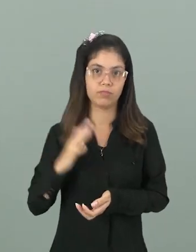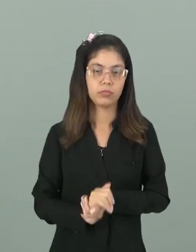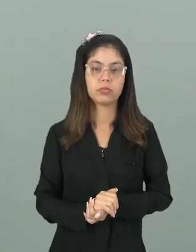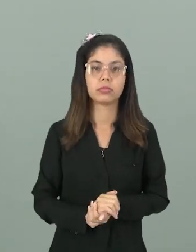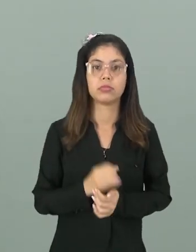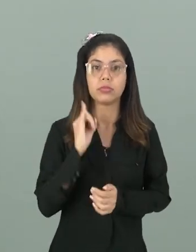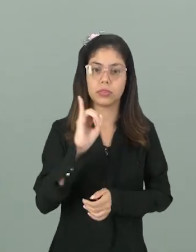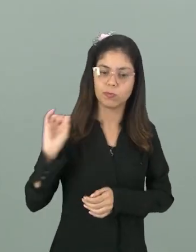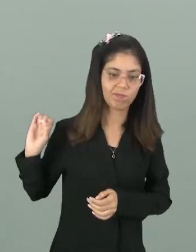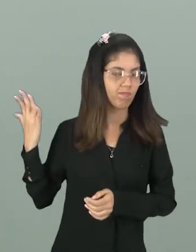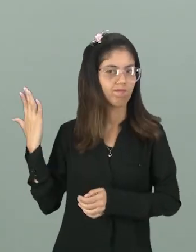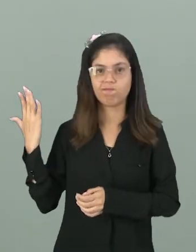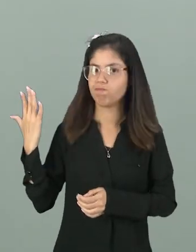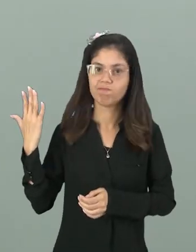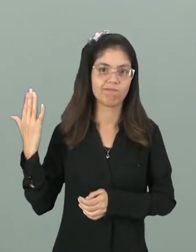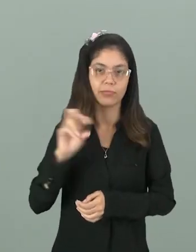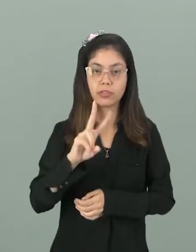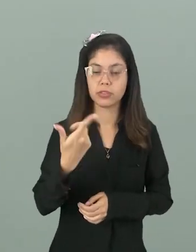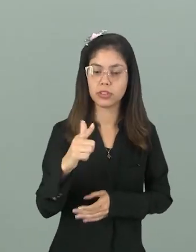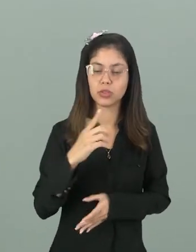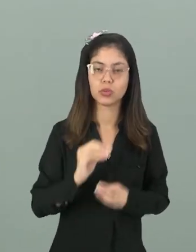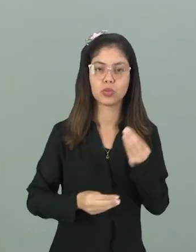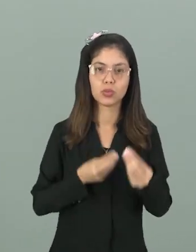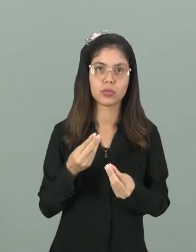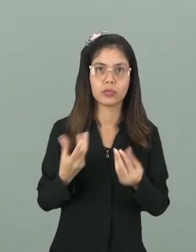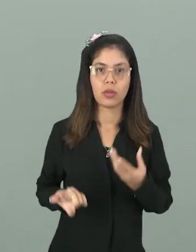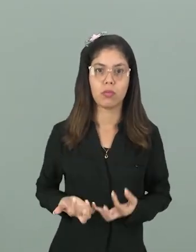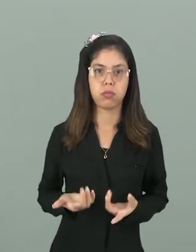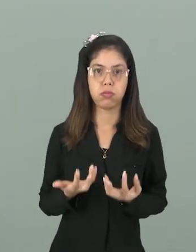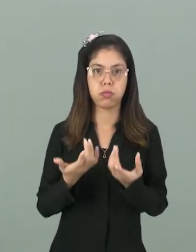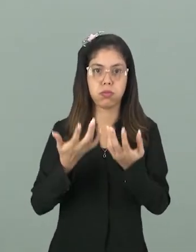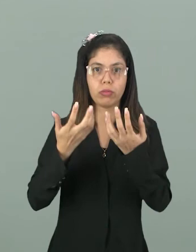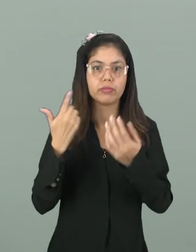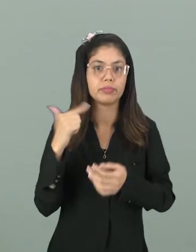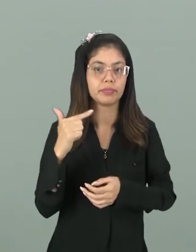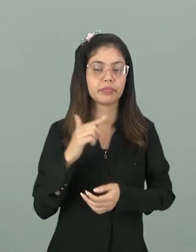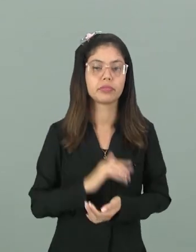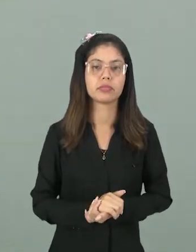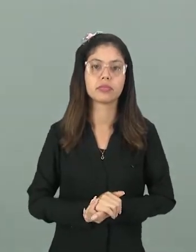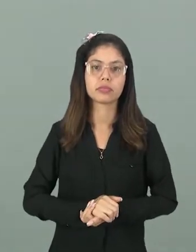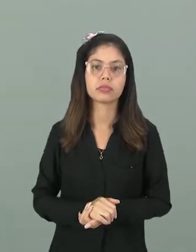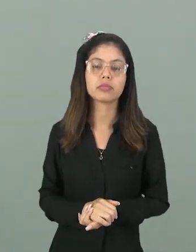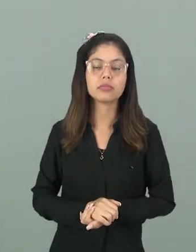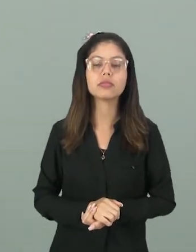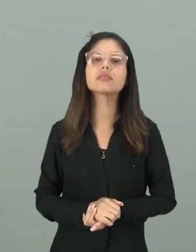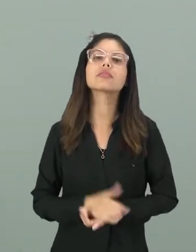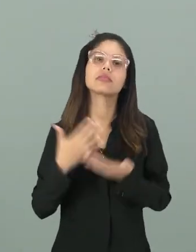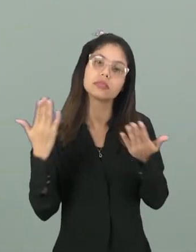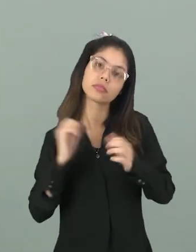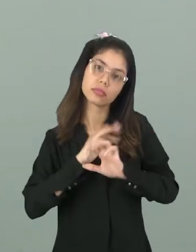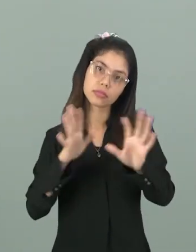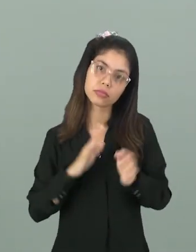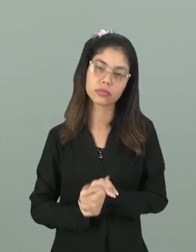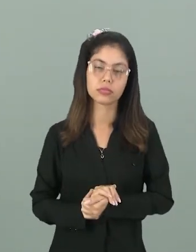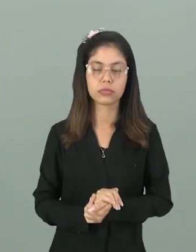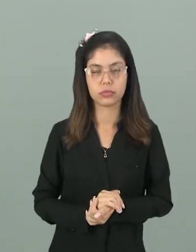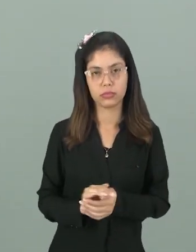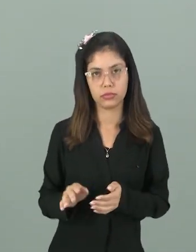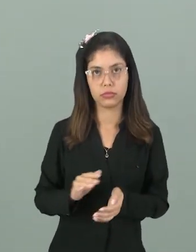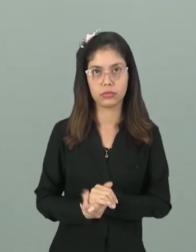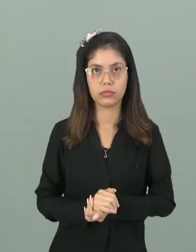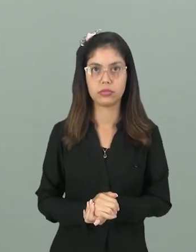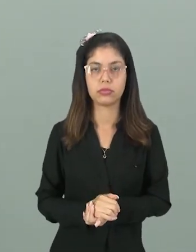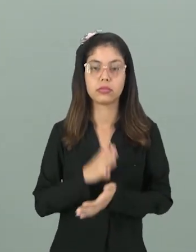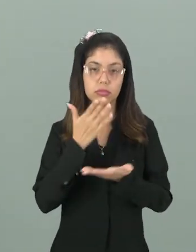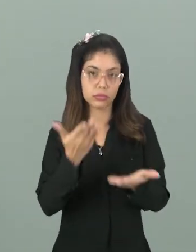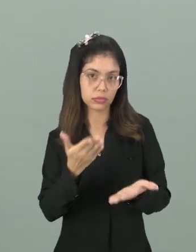E se não acontece essa queima, não tem como a combustibilidade acontecer. E aí, é claro, não tem como essa propriedade,